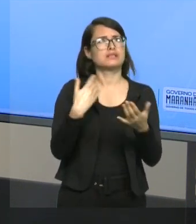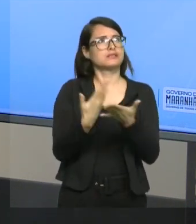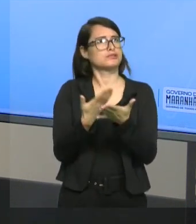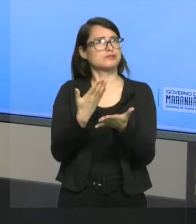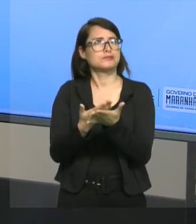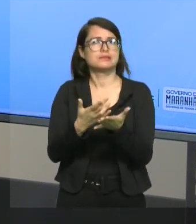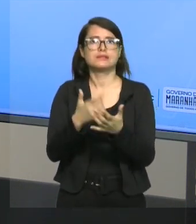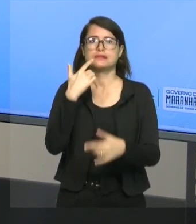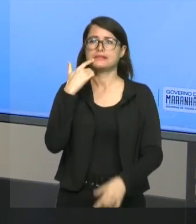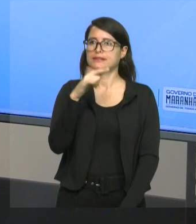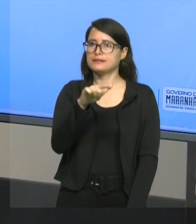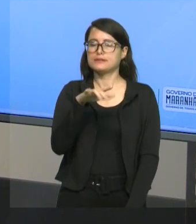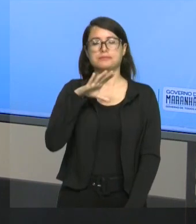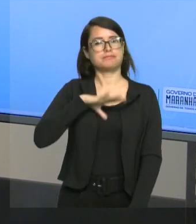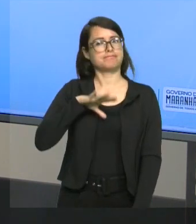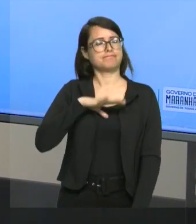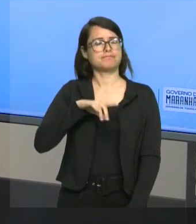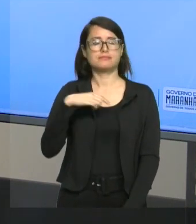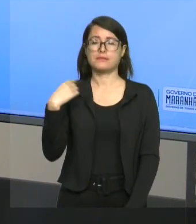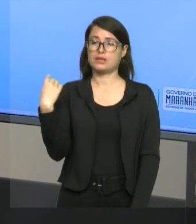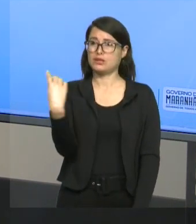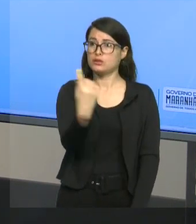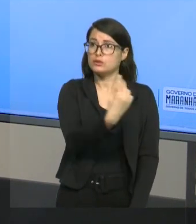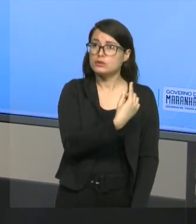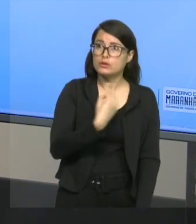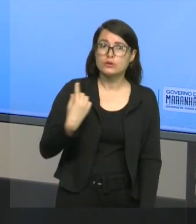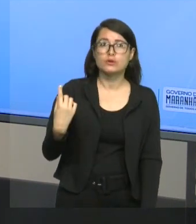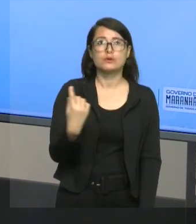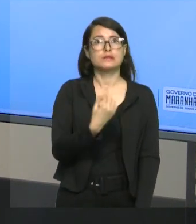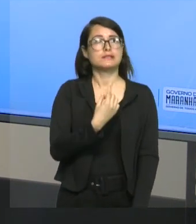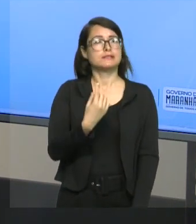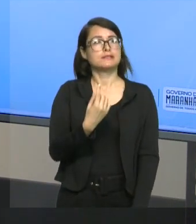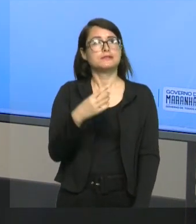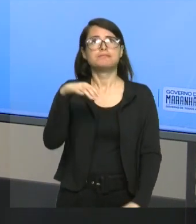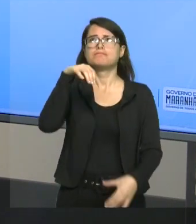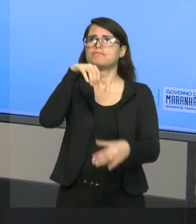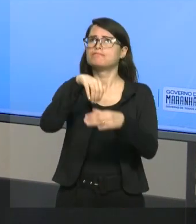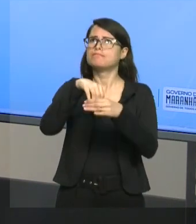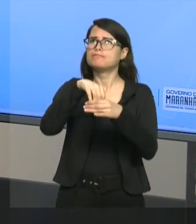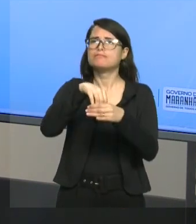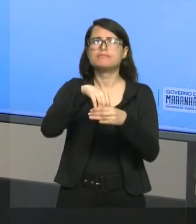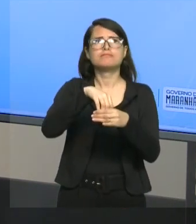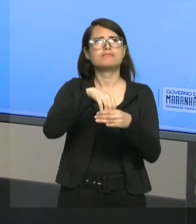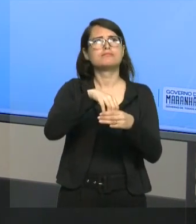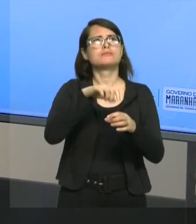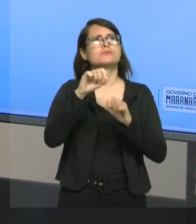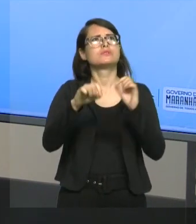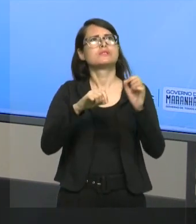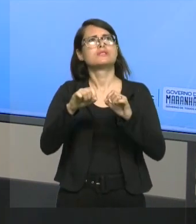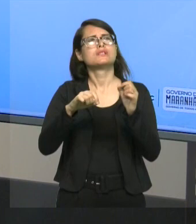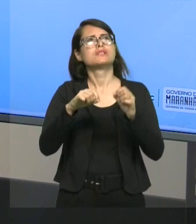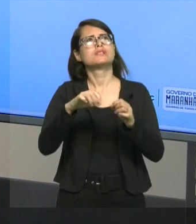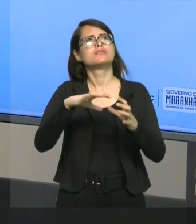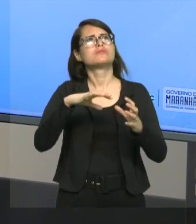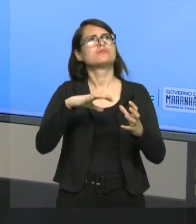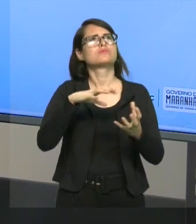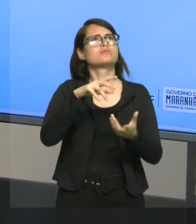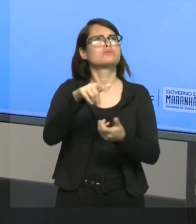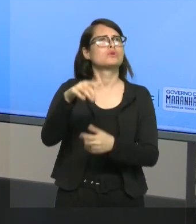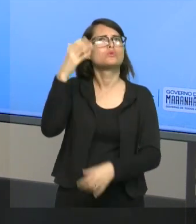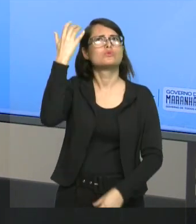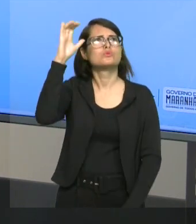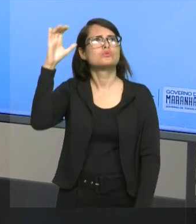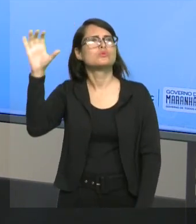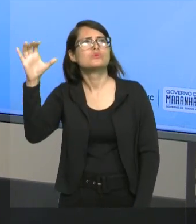na língua portuguesa. Nós somos rodeados e estamos inseridos num círculo de cultura e